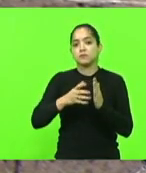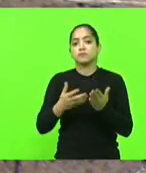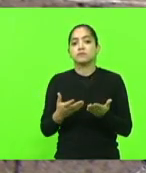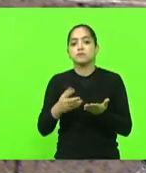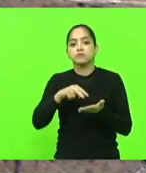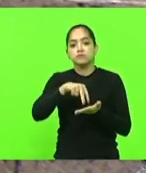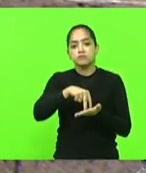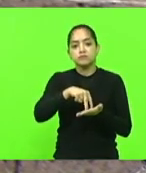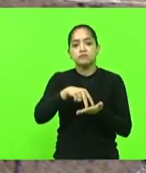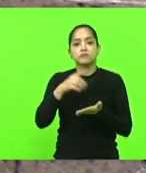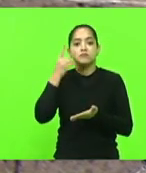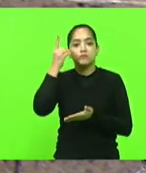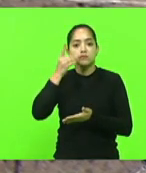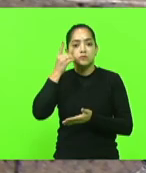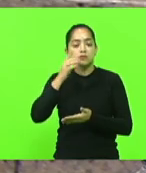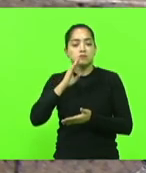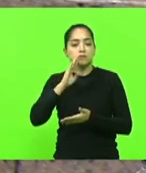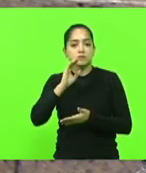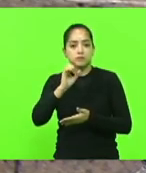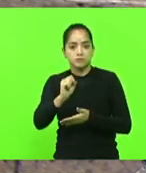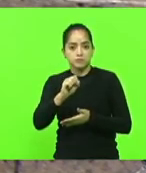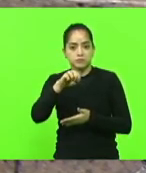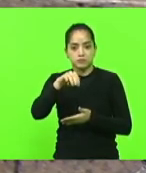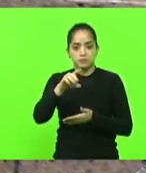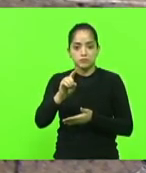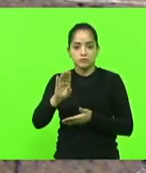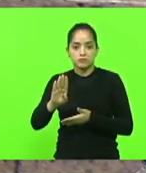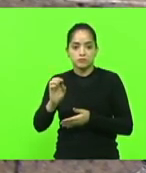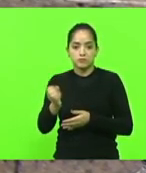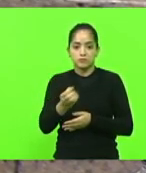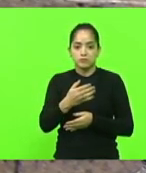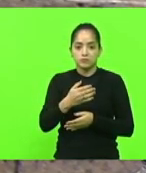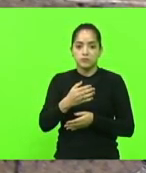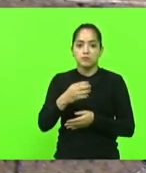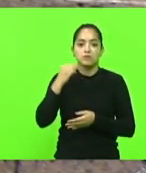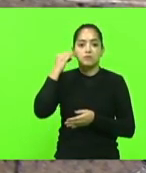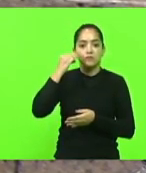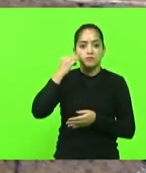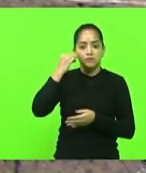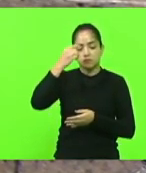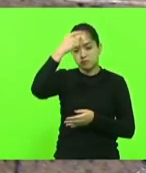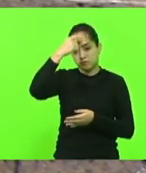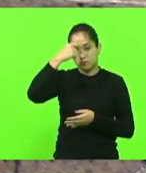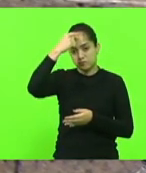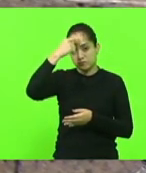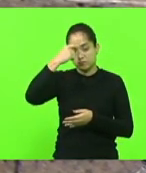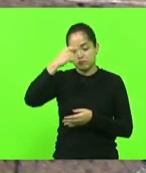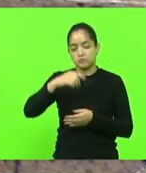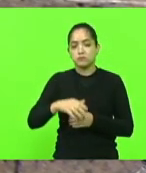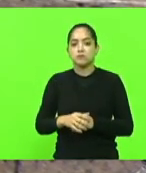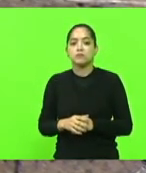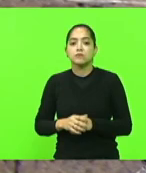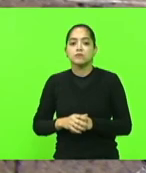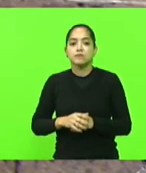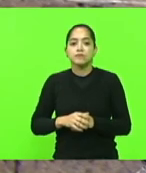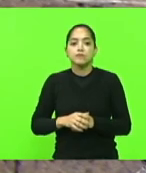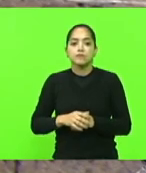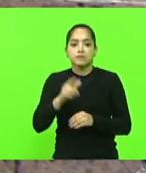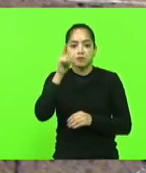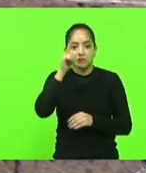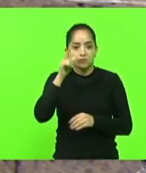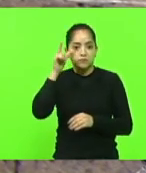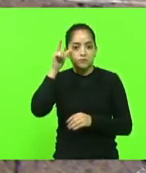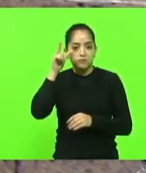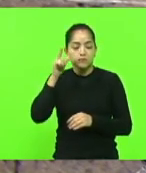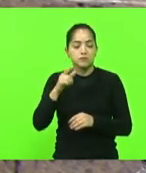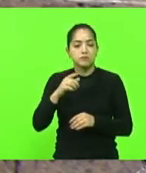deputados Bruno Souza, Bloco MDB Novo, Márcio Machado e Maurício Scudillac, PL, Lester Schuster, Bloco PP-PSB,